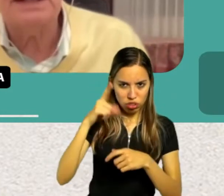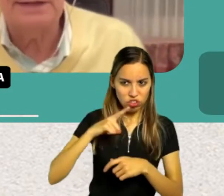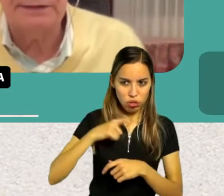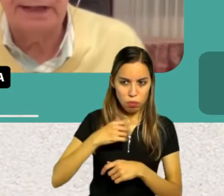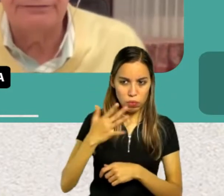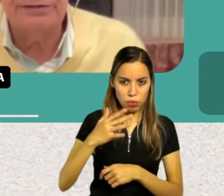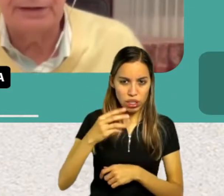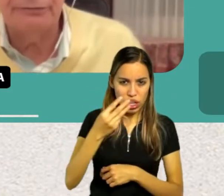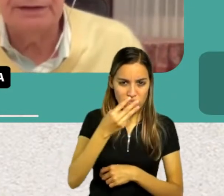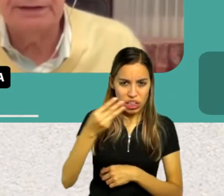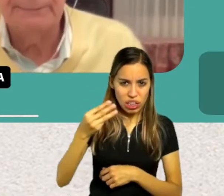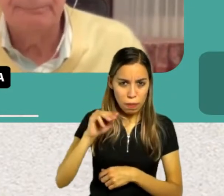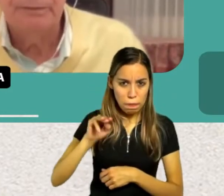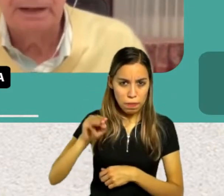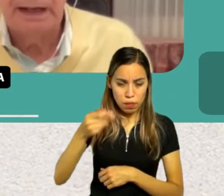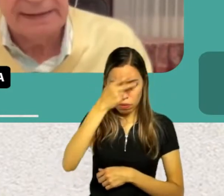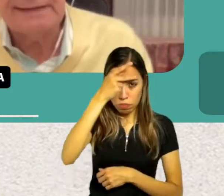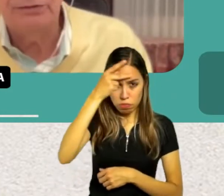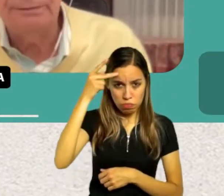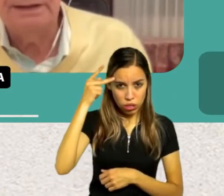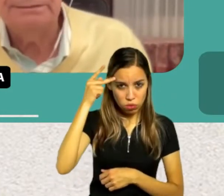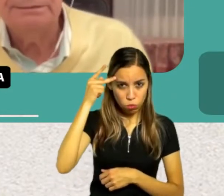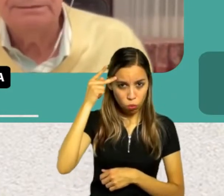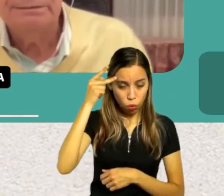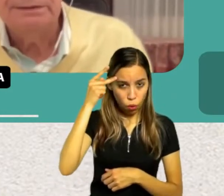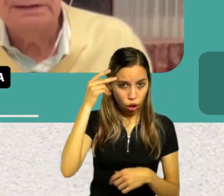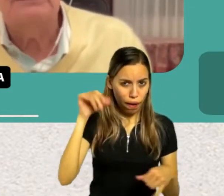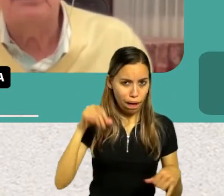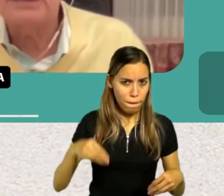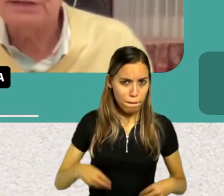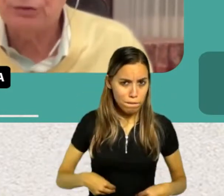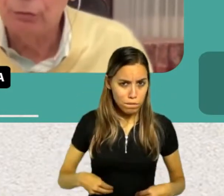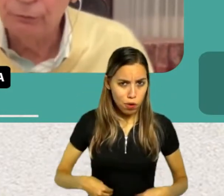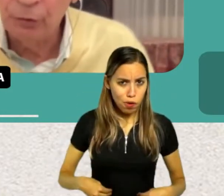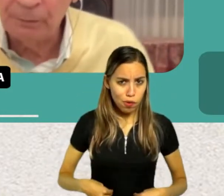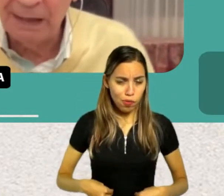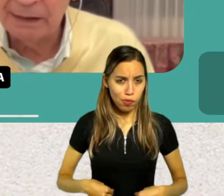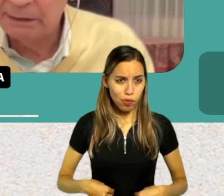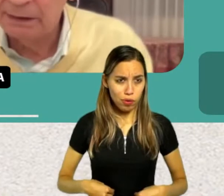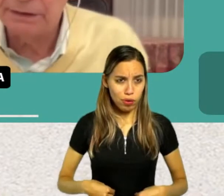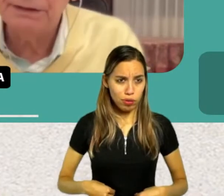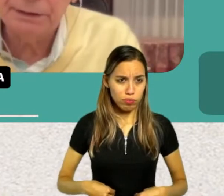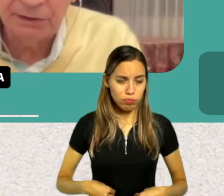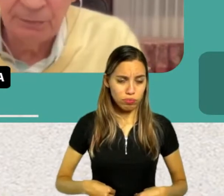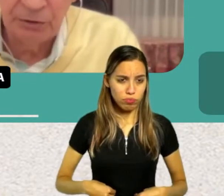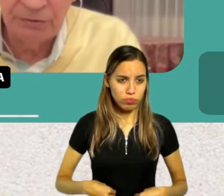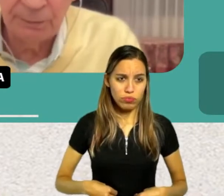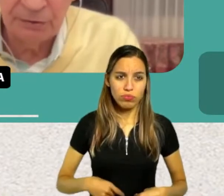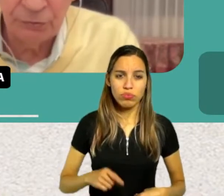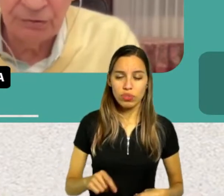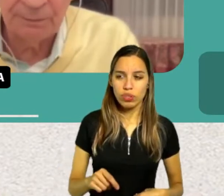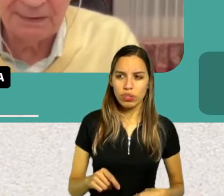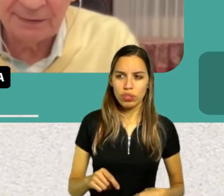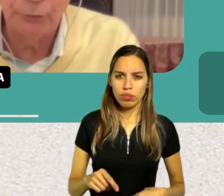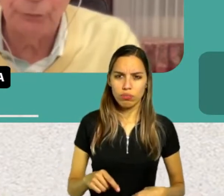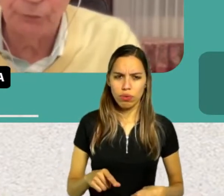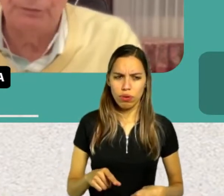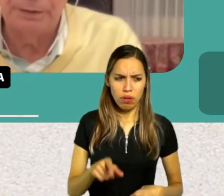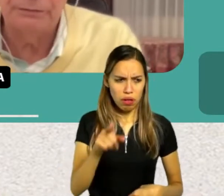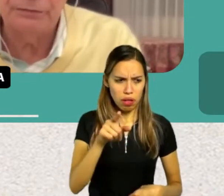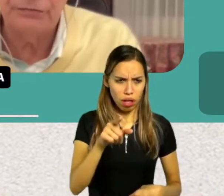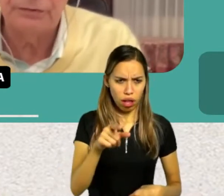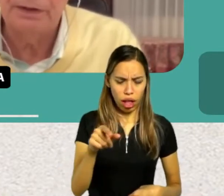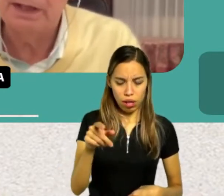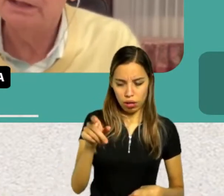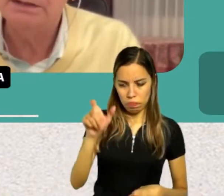são inaceitáveis na vida. Essa é uma. Você se conformar que tem 33 milhões de pessoas passando